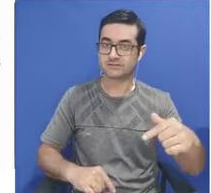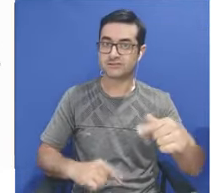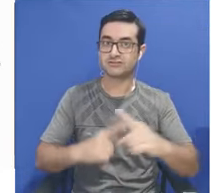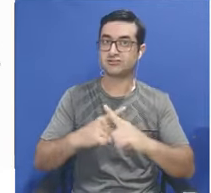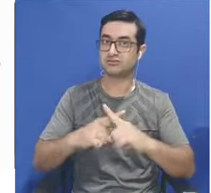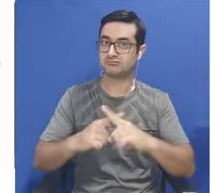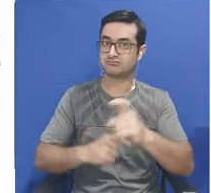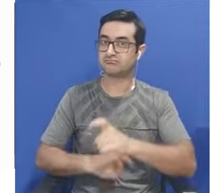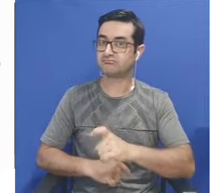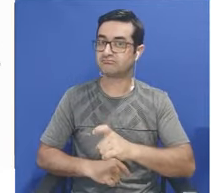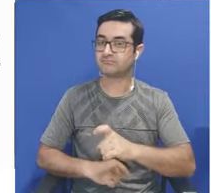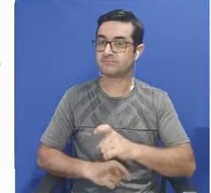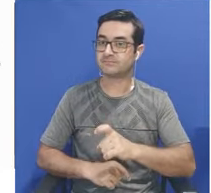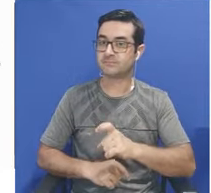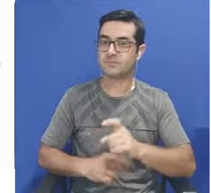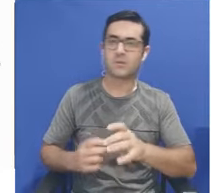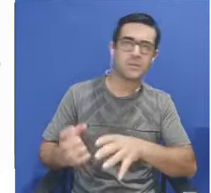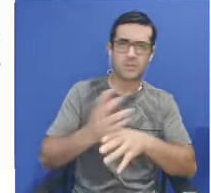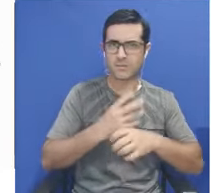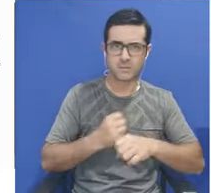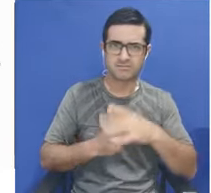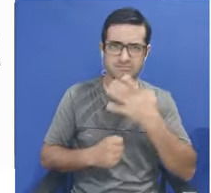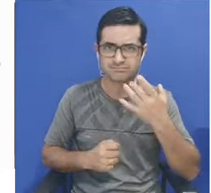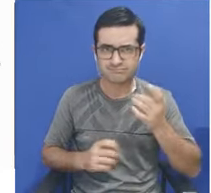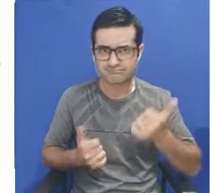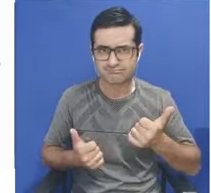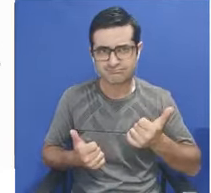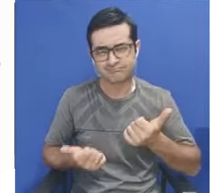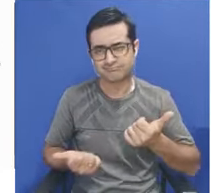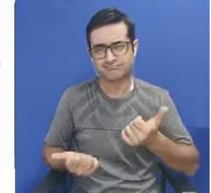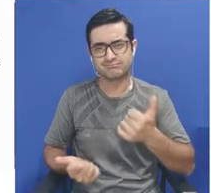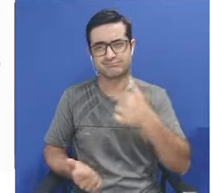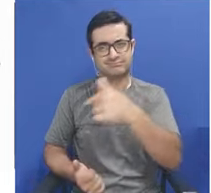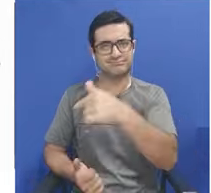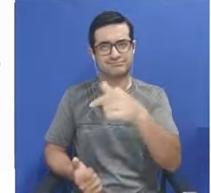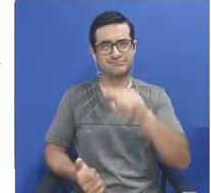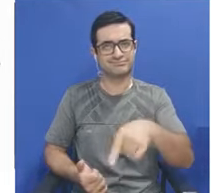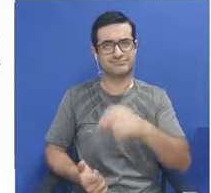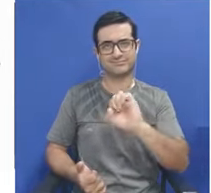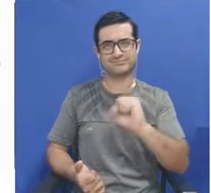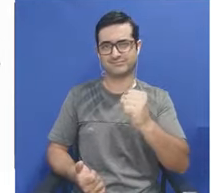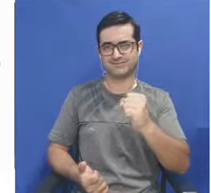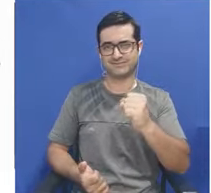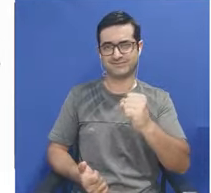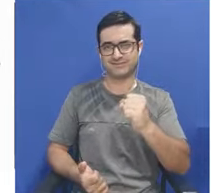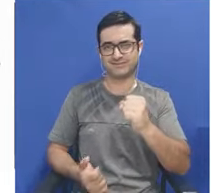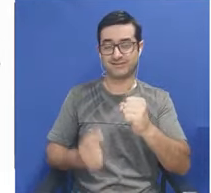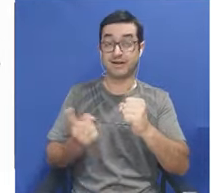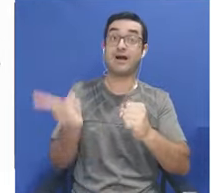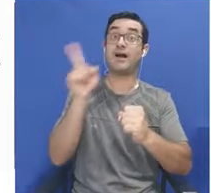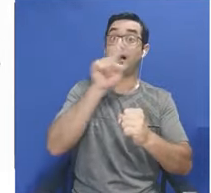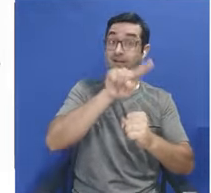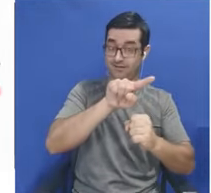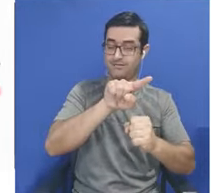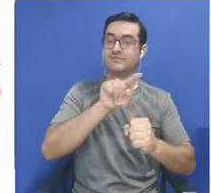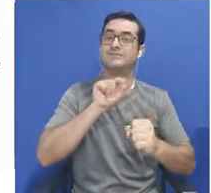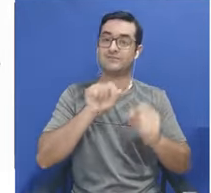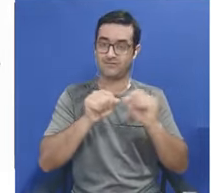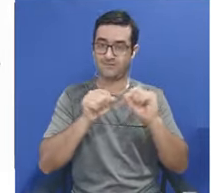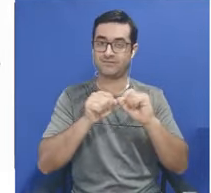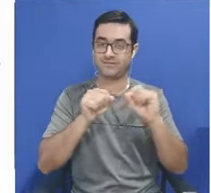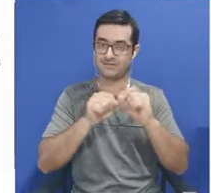77,8. Aqui, eu vou fazer a conta para mostrar como é que faz, mas vai dar 11,8 gramas. Ó, 11,8.